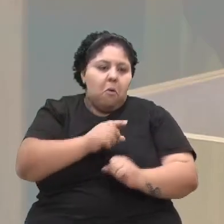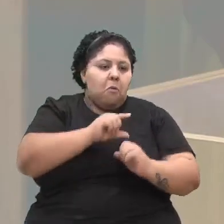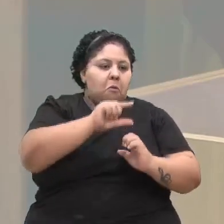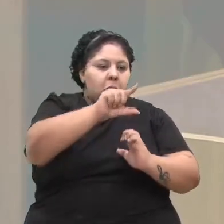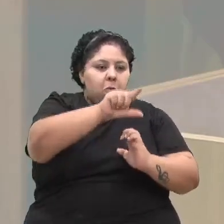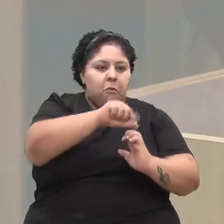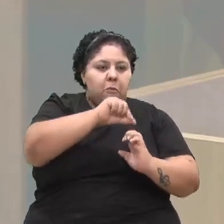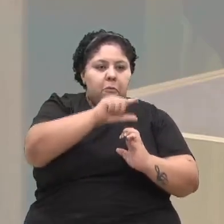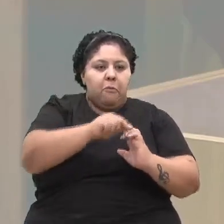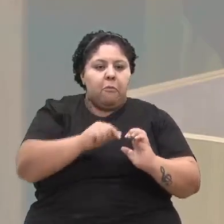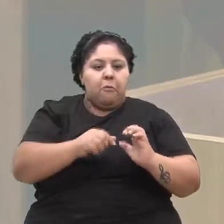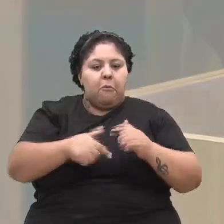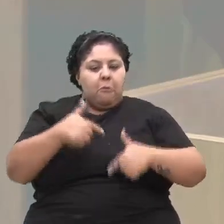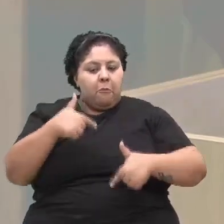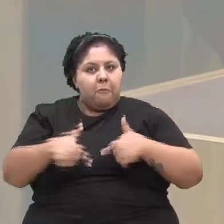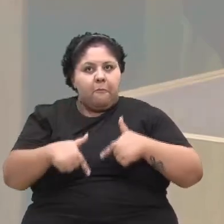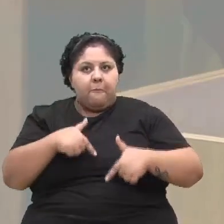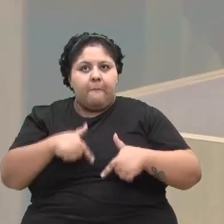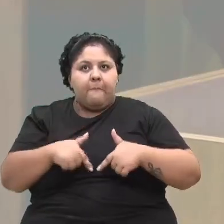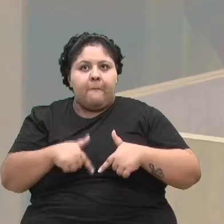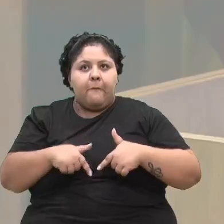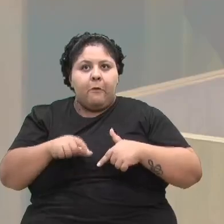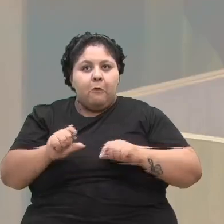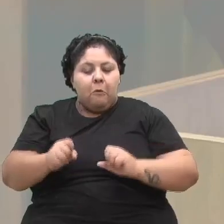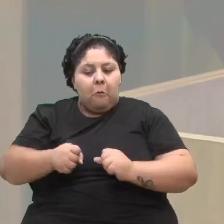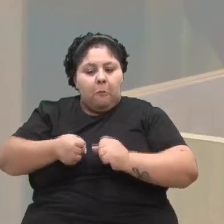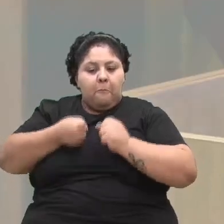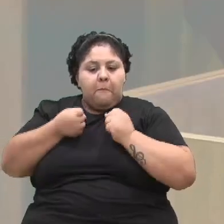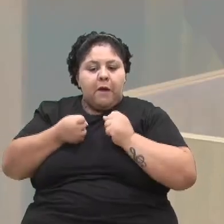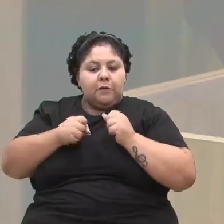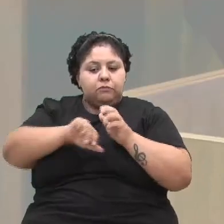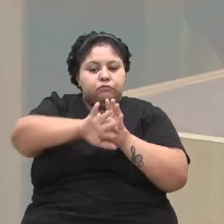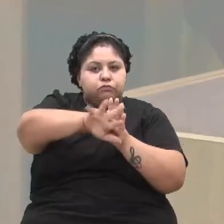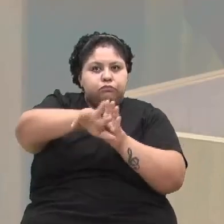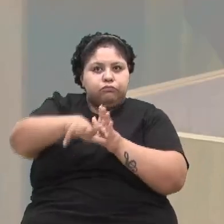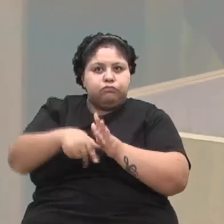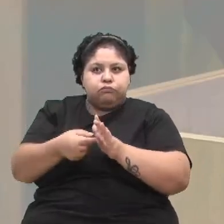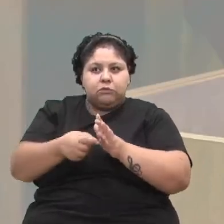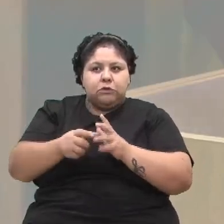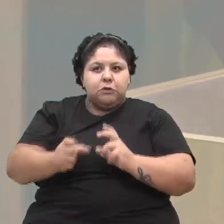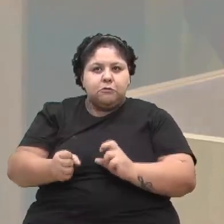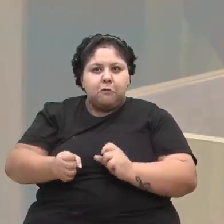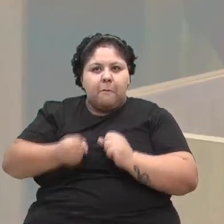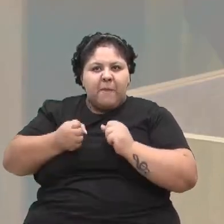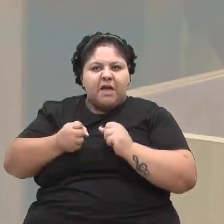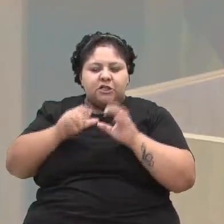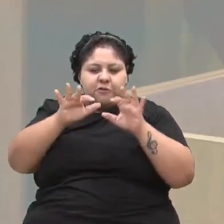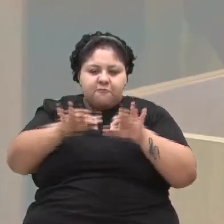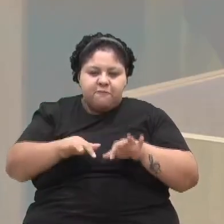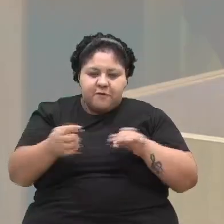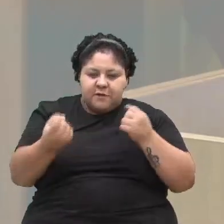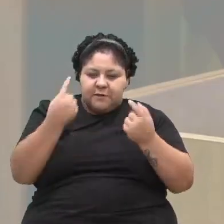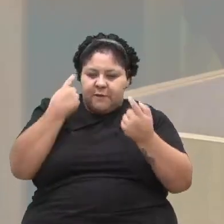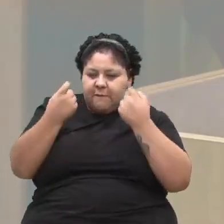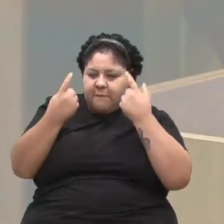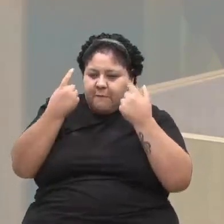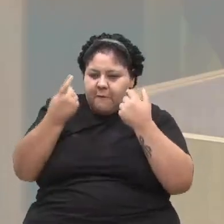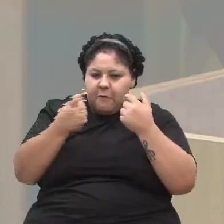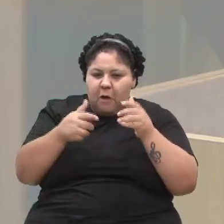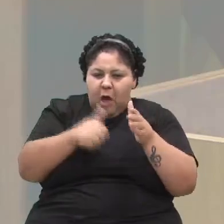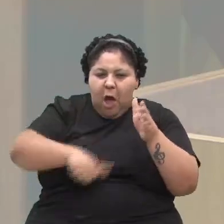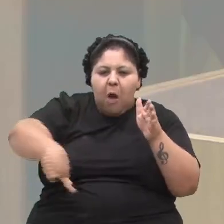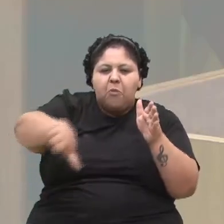com empregos, com combate à corrupção, com combate à violência, com a punição efetiva de quem não cumpre a